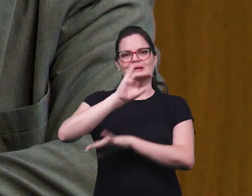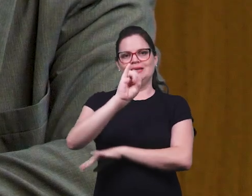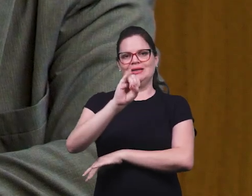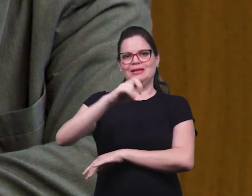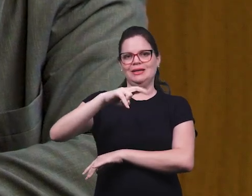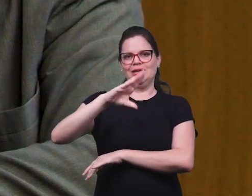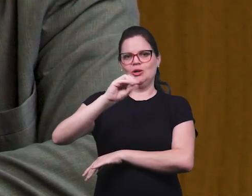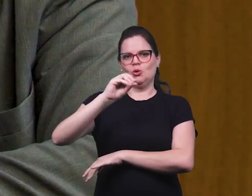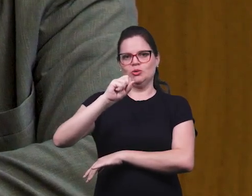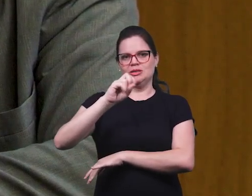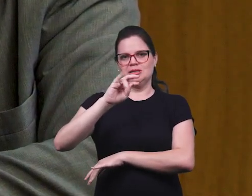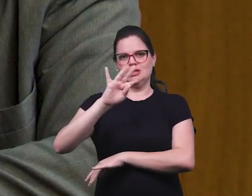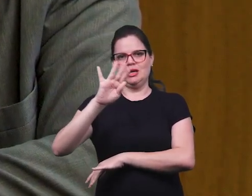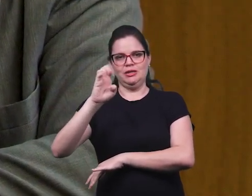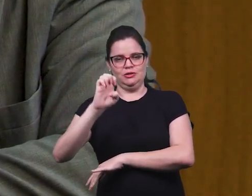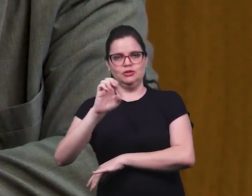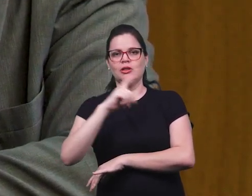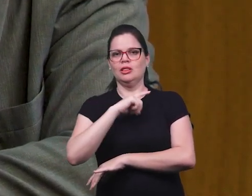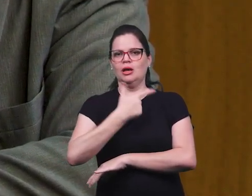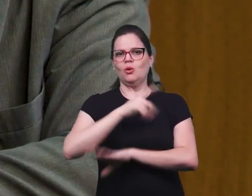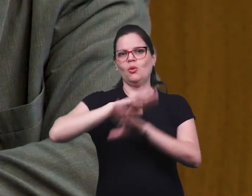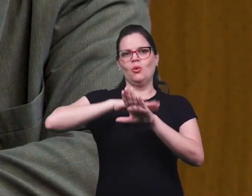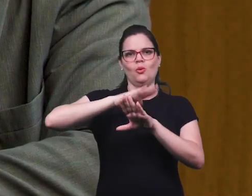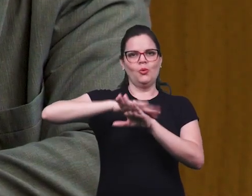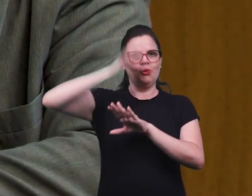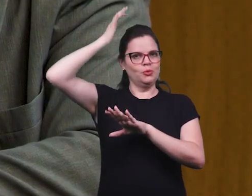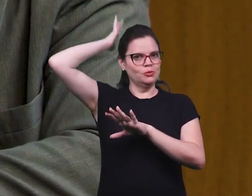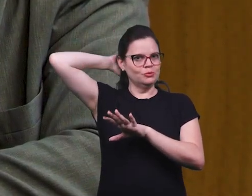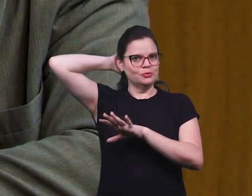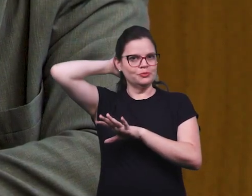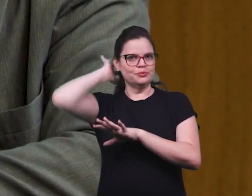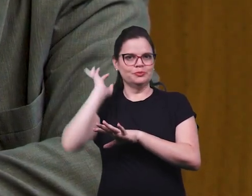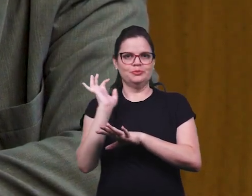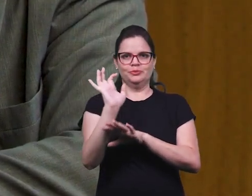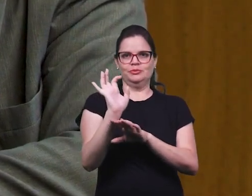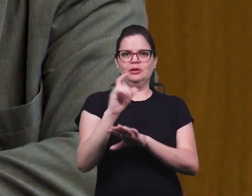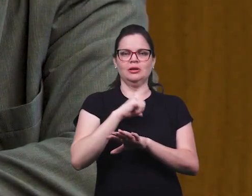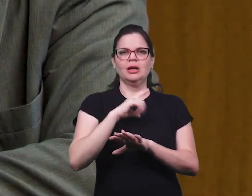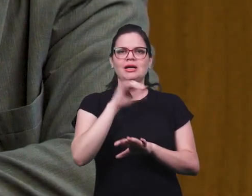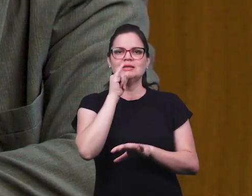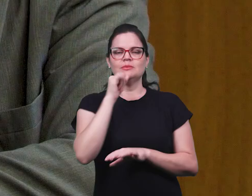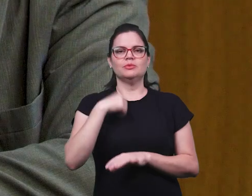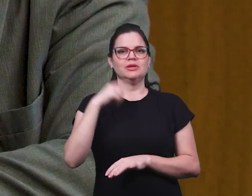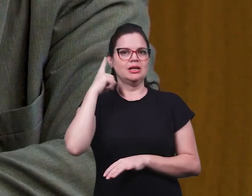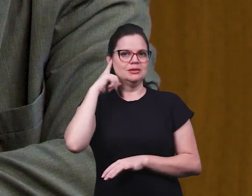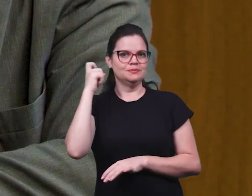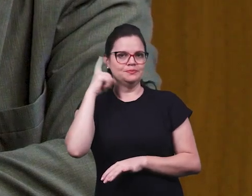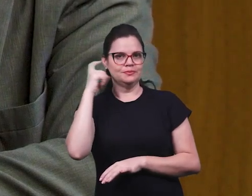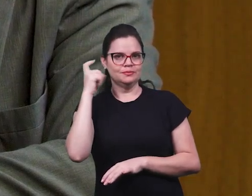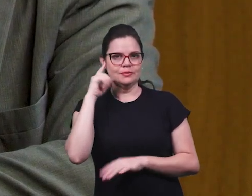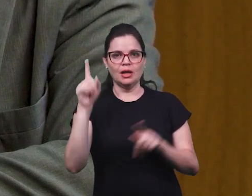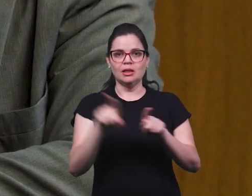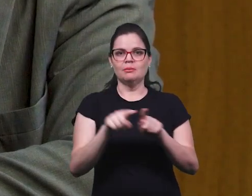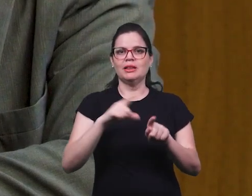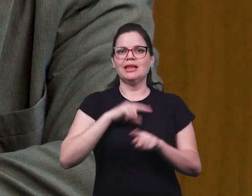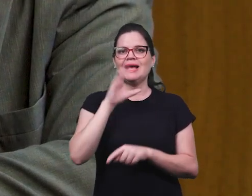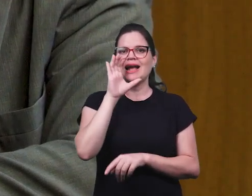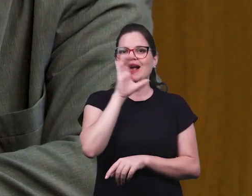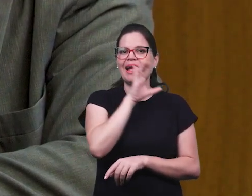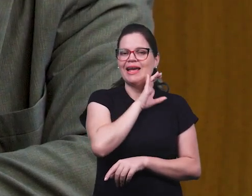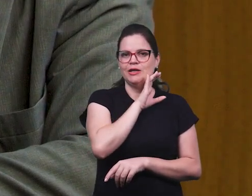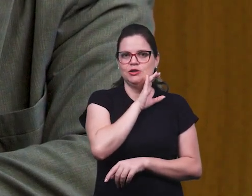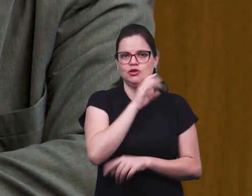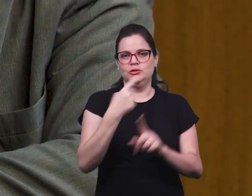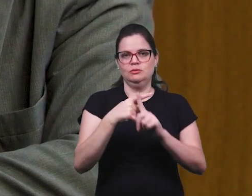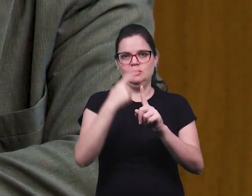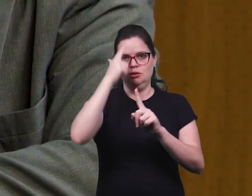Então há outros estímulos. Além do estímulo sonoro, você tem, por exemplo, o estímulo de calor. E nós vamos ver, por exemplo, que inconscientemente o